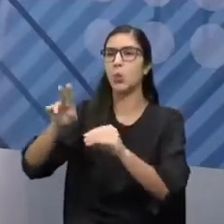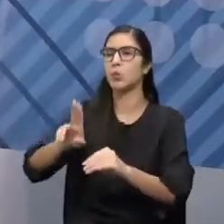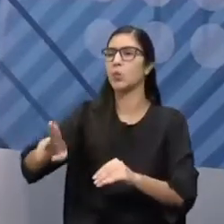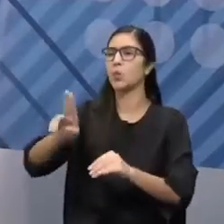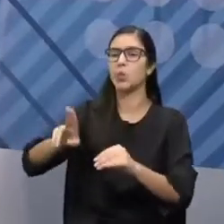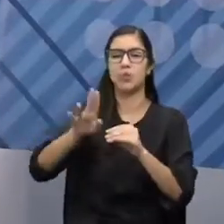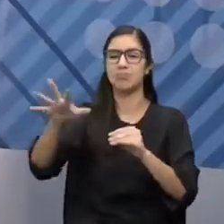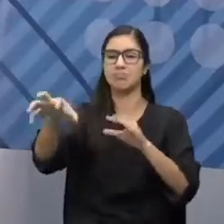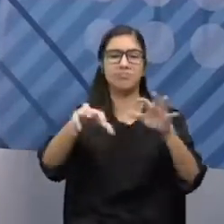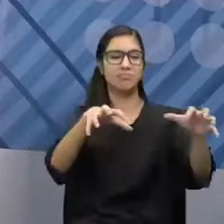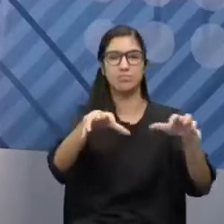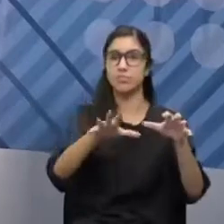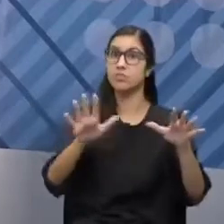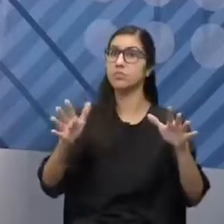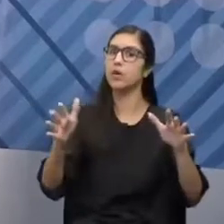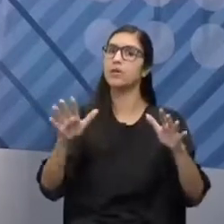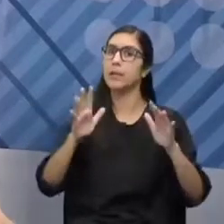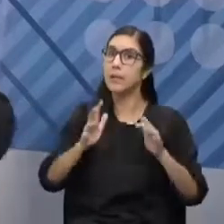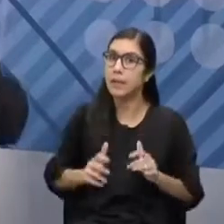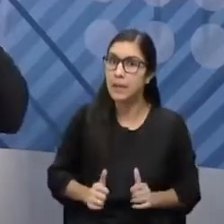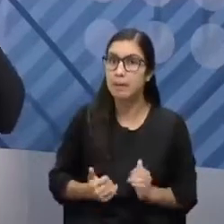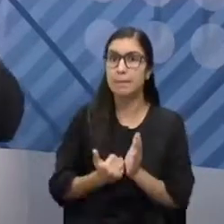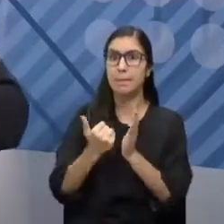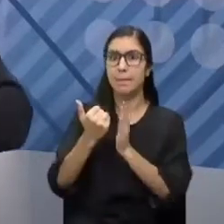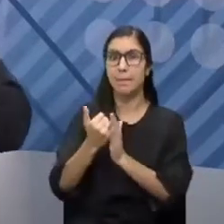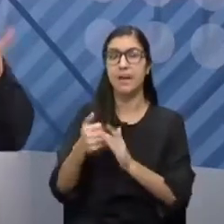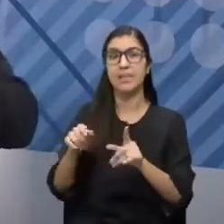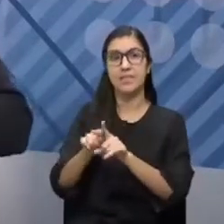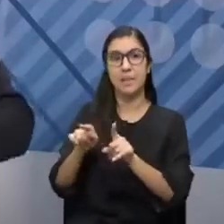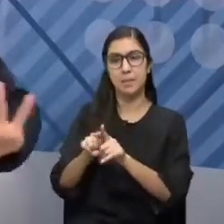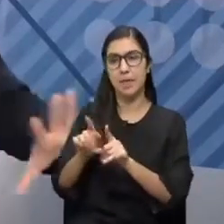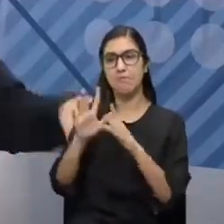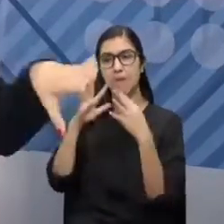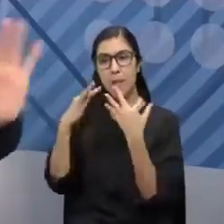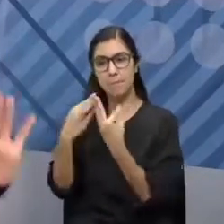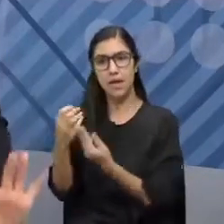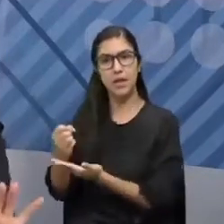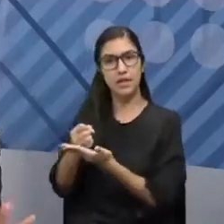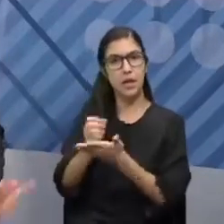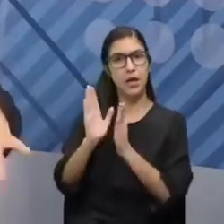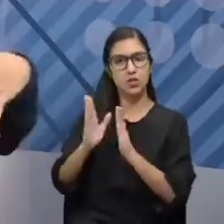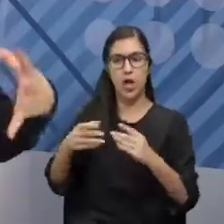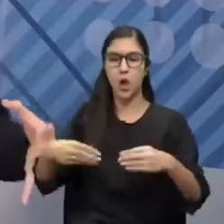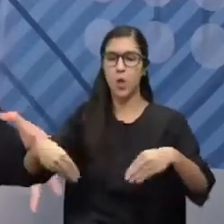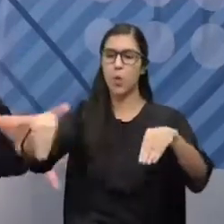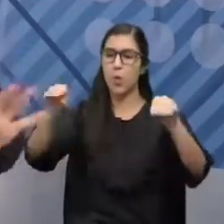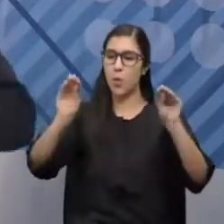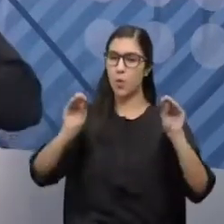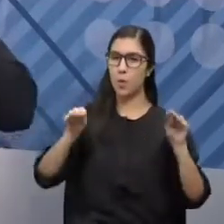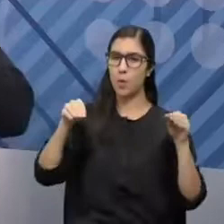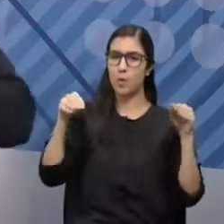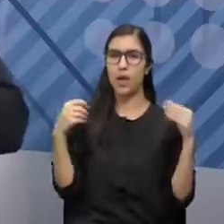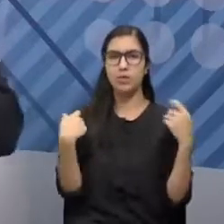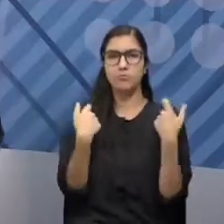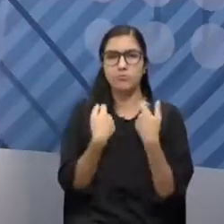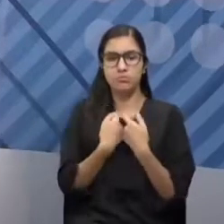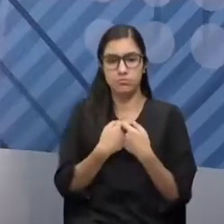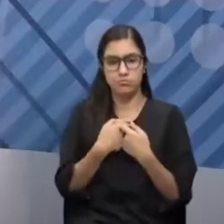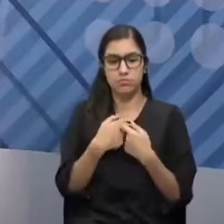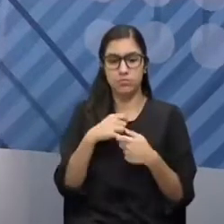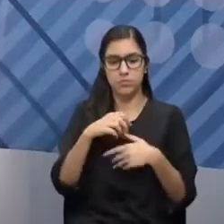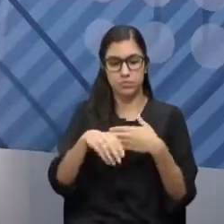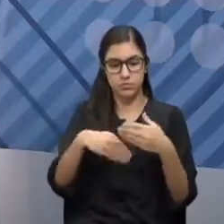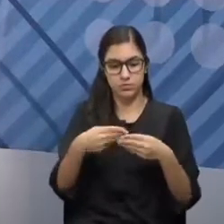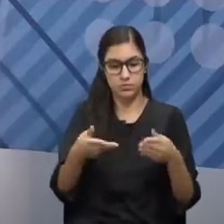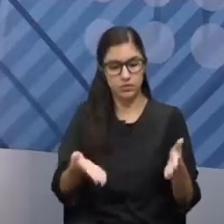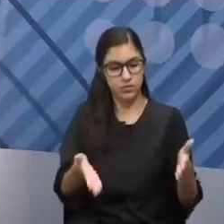certo? E pedir para a família trazer lençolzinho de casa, ter o próprio lençolzinho para cobrir, trabalhar com a criança, dobra o lençolzinho, põe